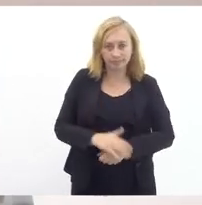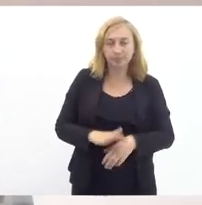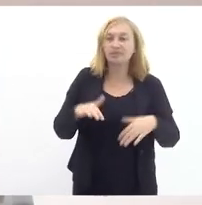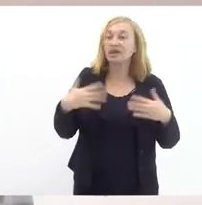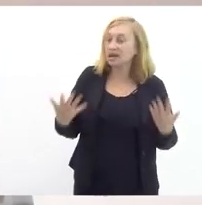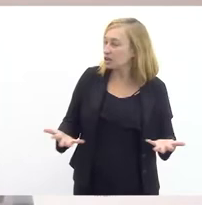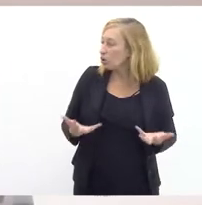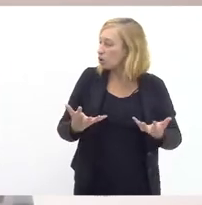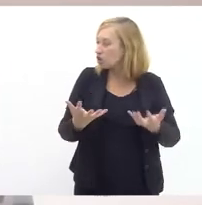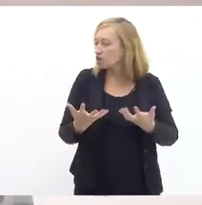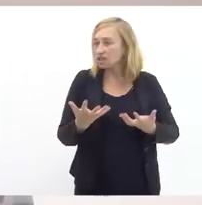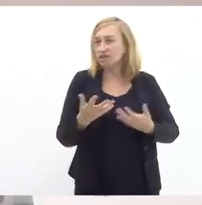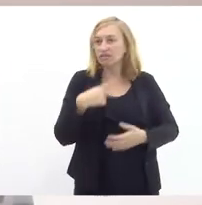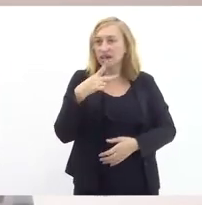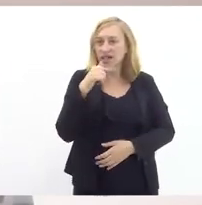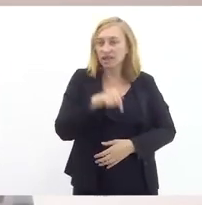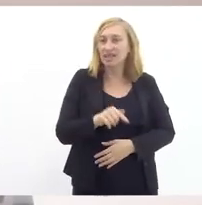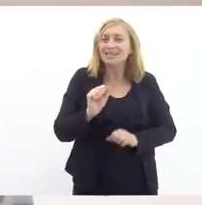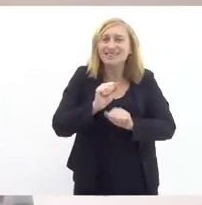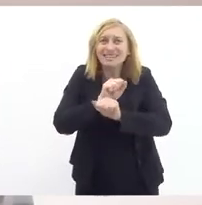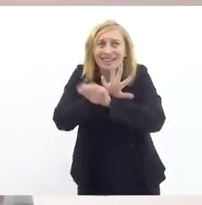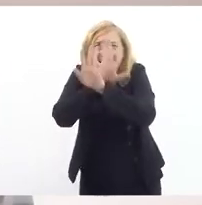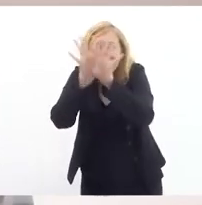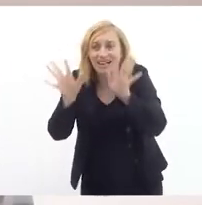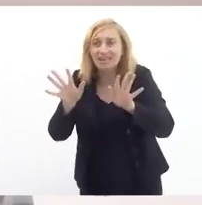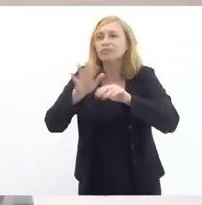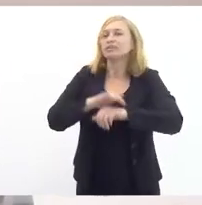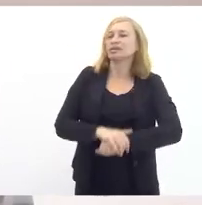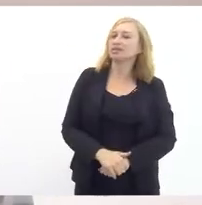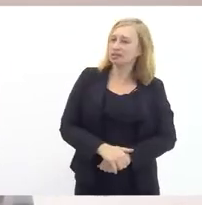eu queria deixar isso aqui claramente